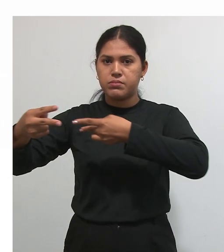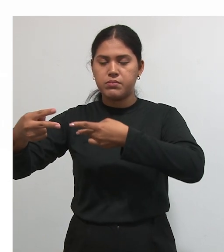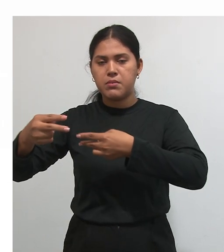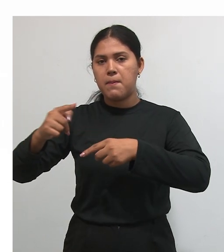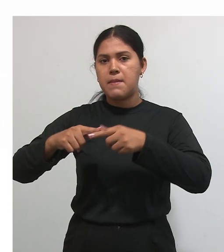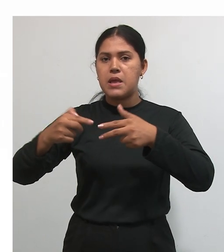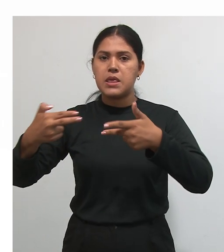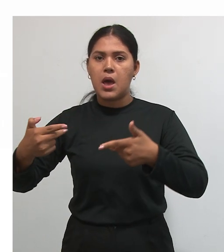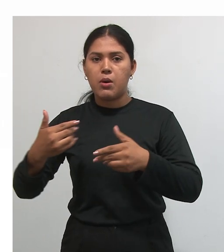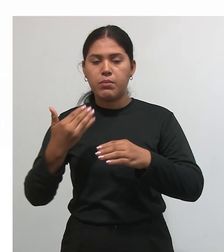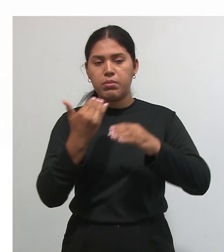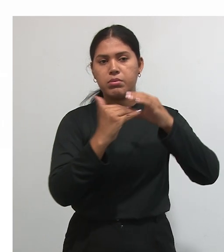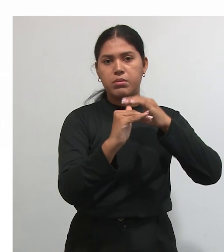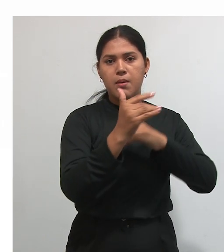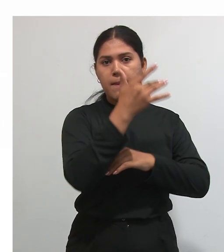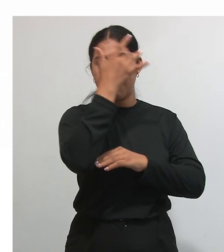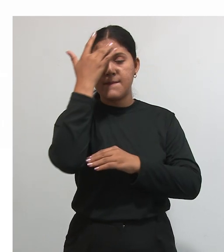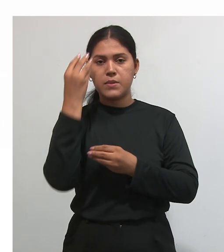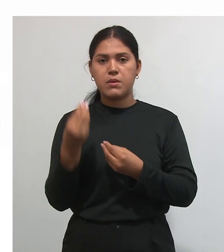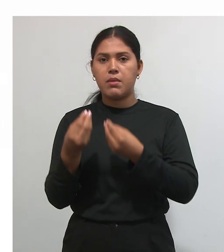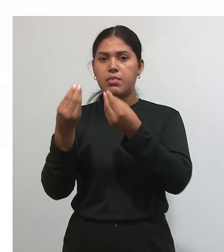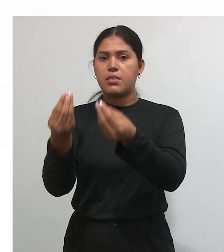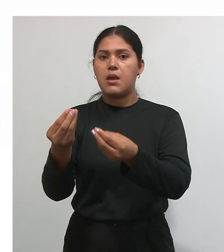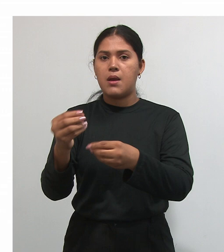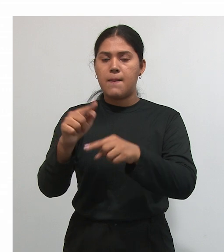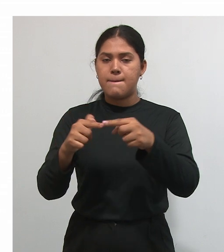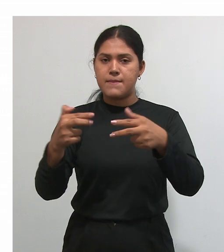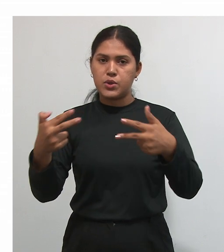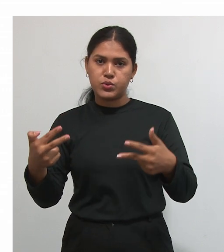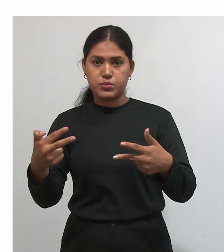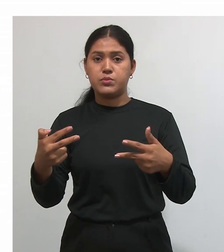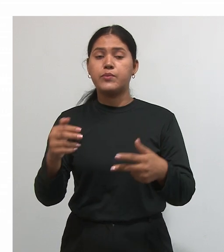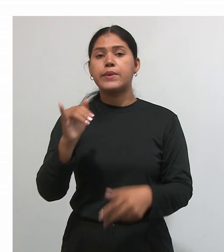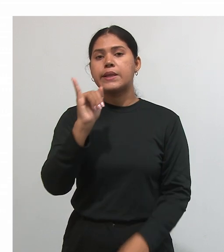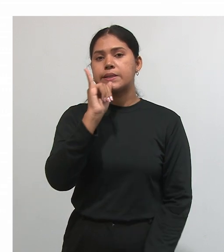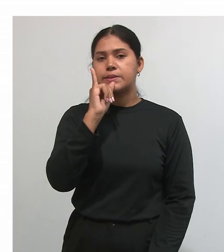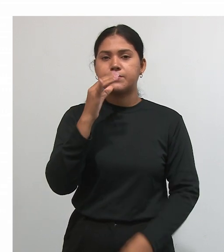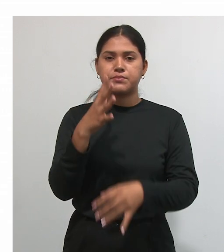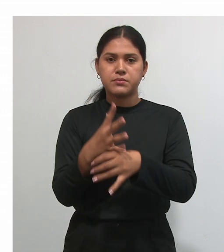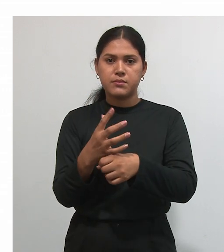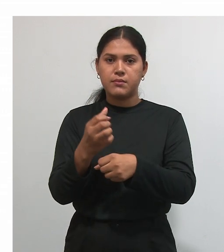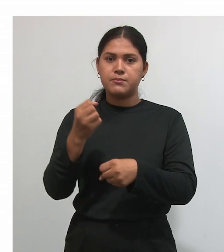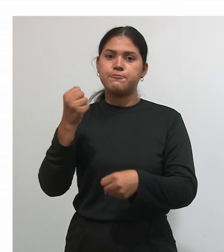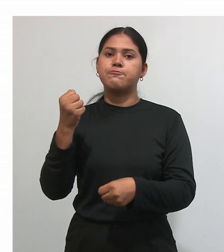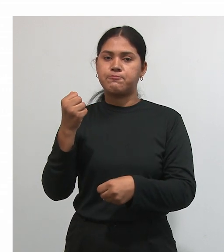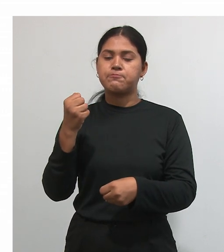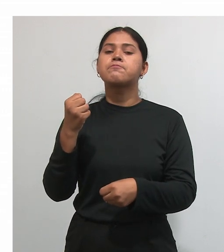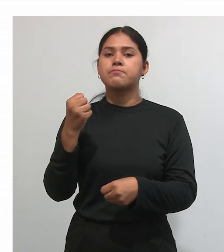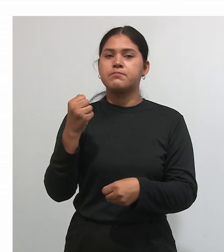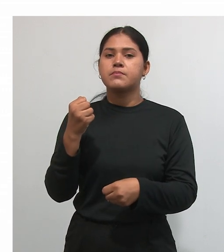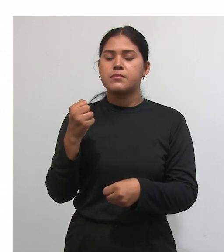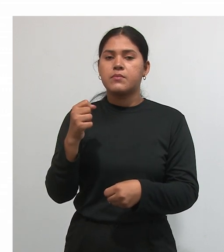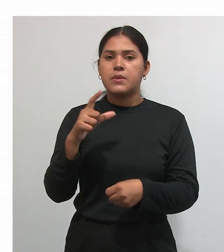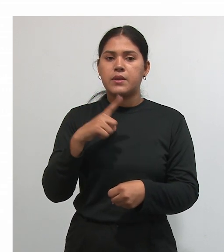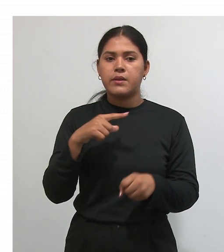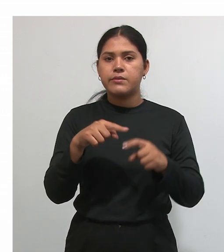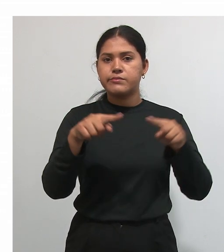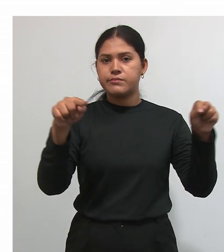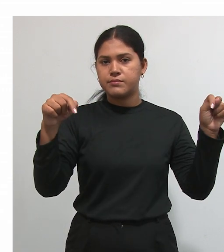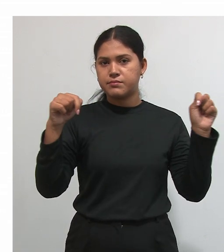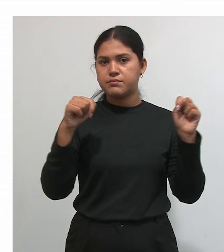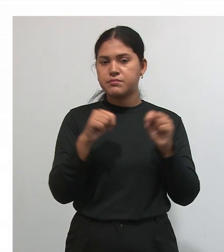ou externa. Tivemos aqui um tempo os computadores de